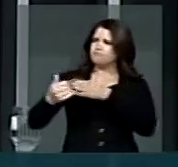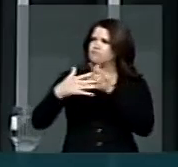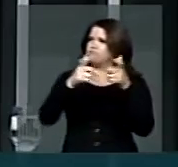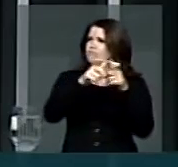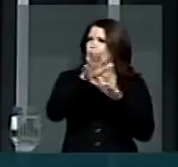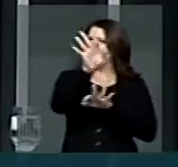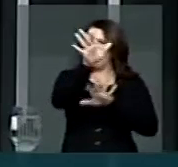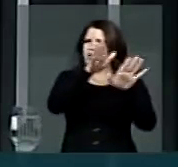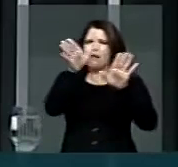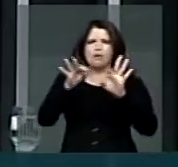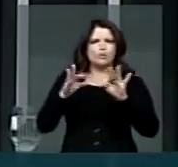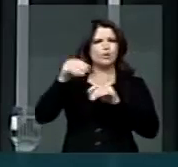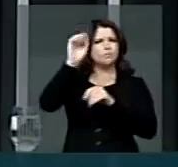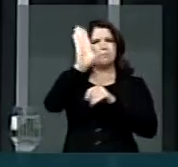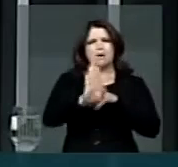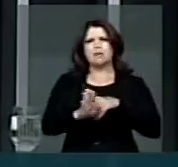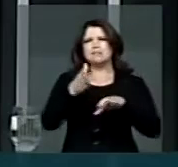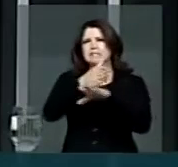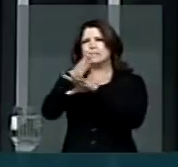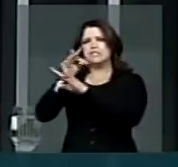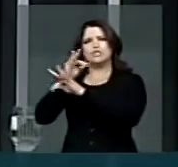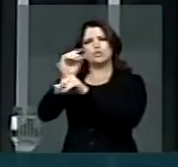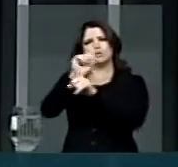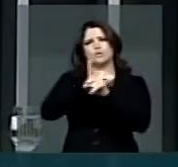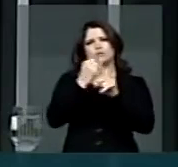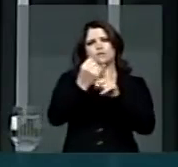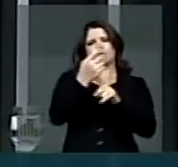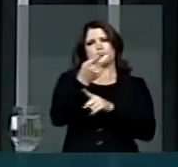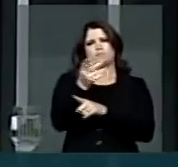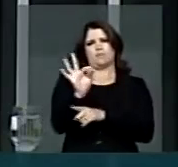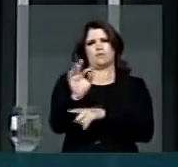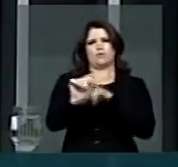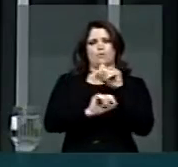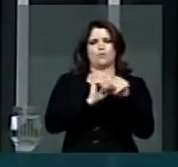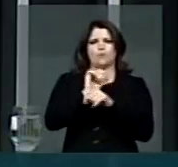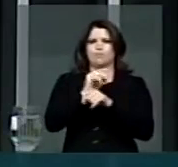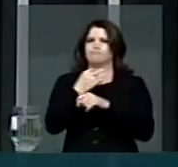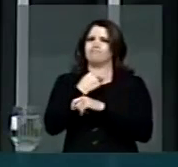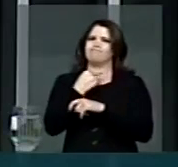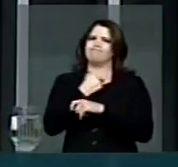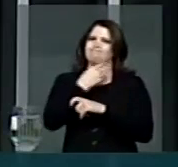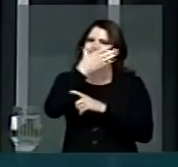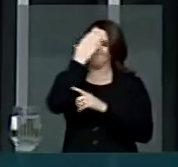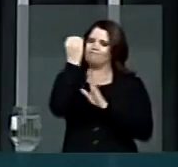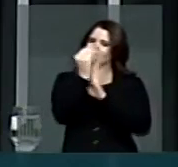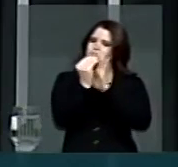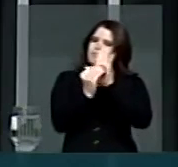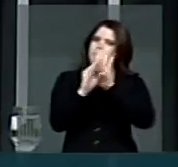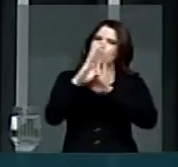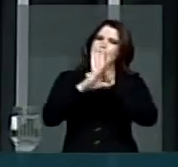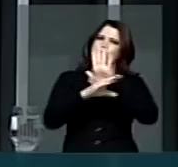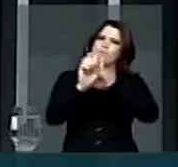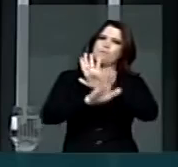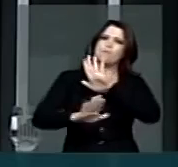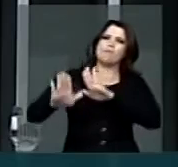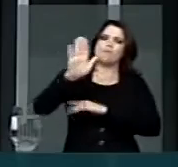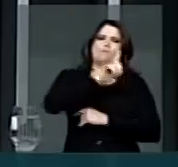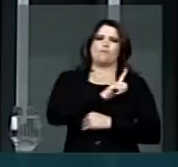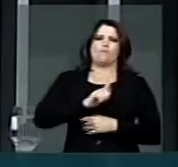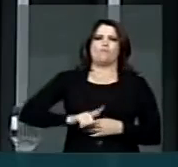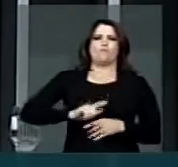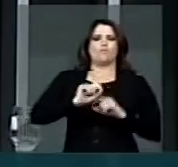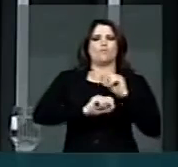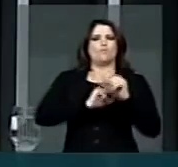país e de todos os segmentos da sociedade, o PT não poderia estabelecer um programa nacional de governo que